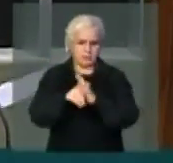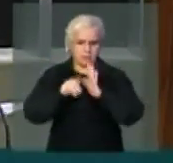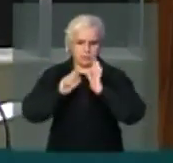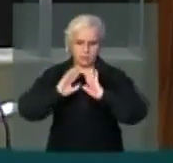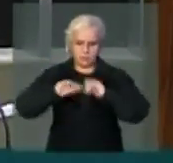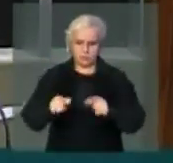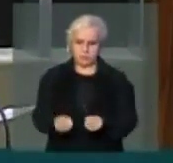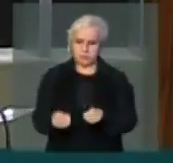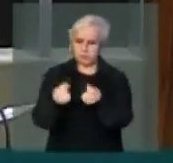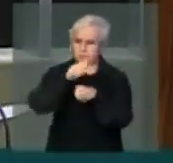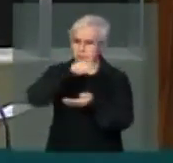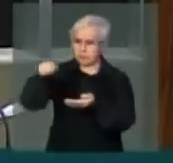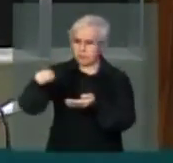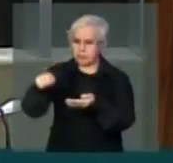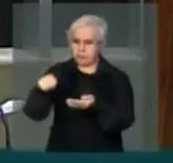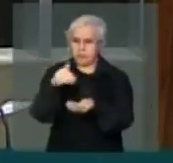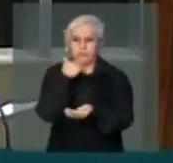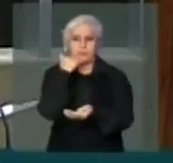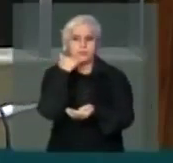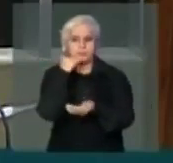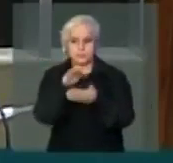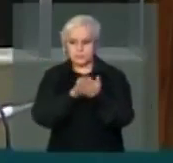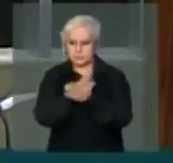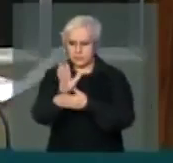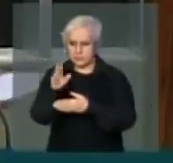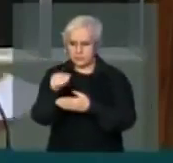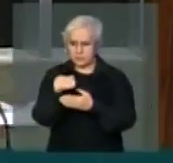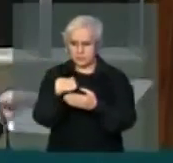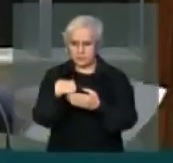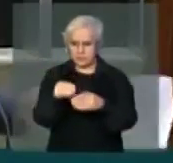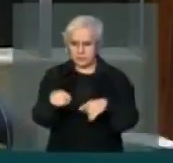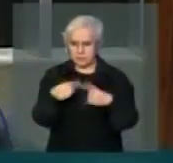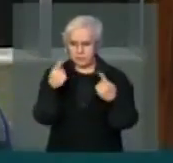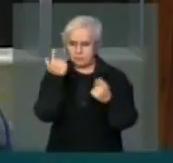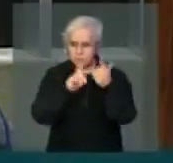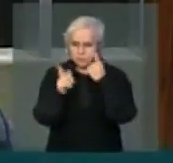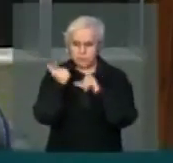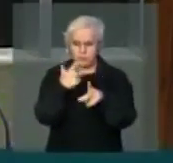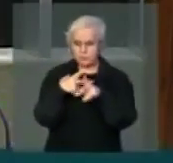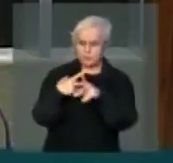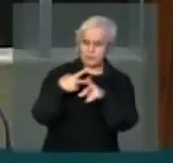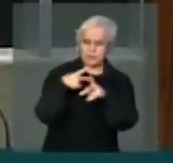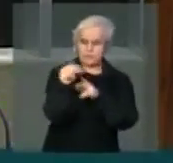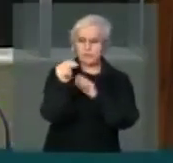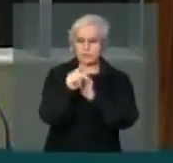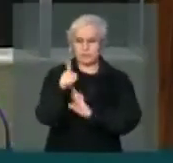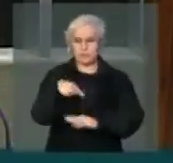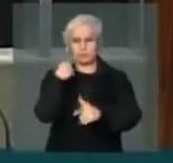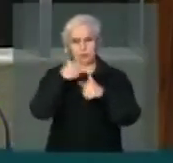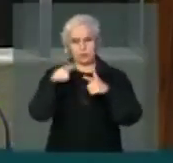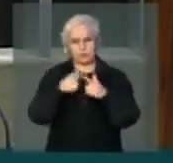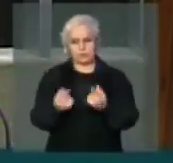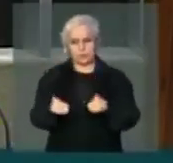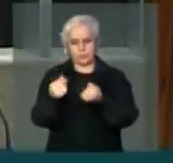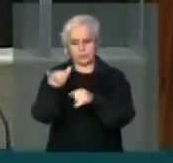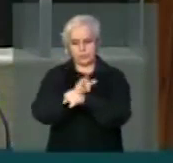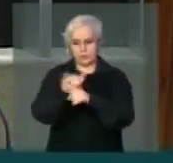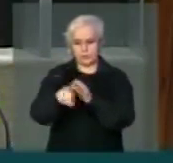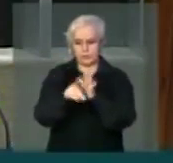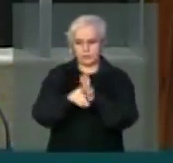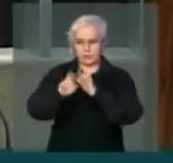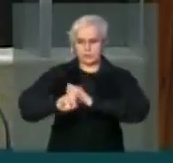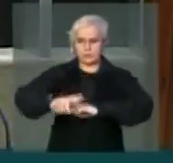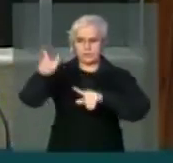ser o elemento, e fora da política não há caminho, de superação dessa nossa crise estrutural da